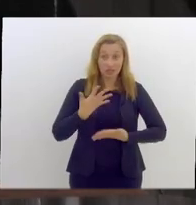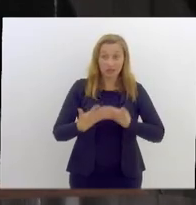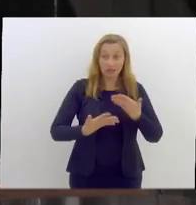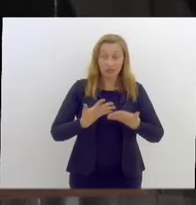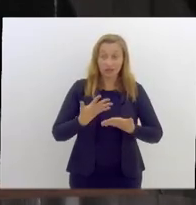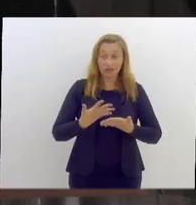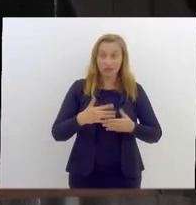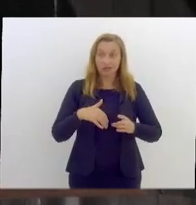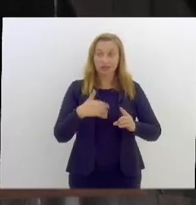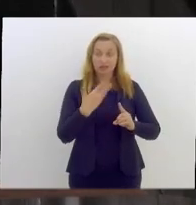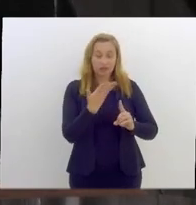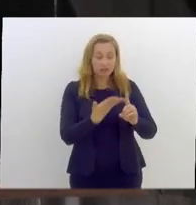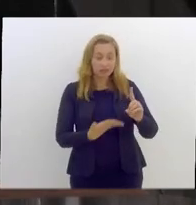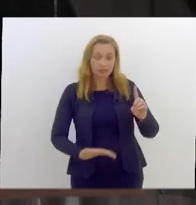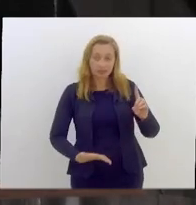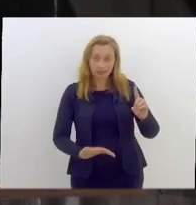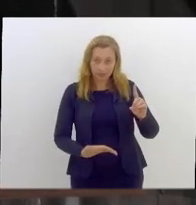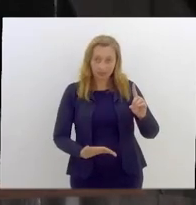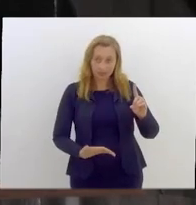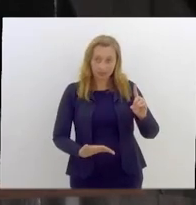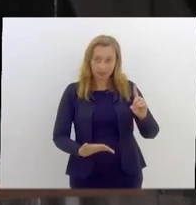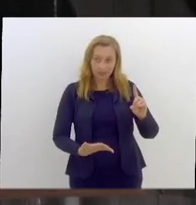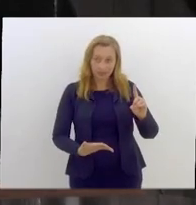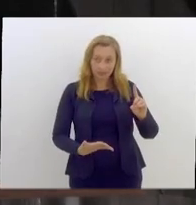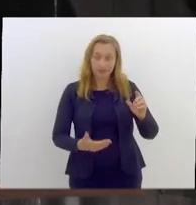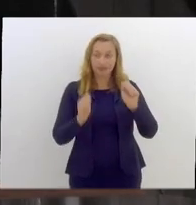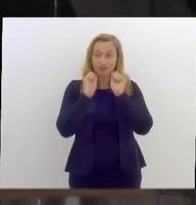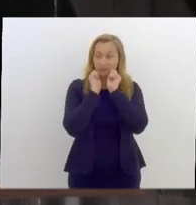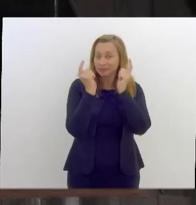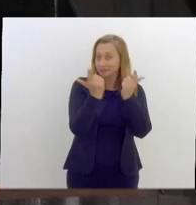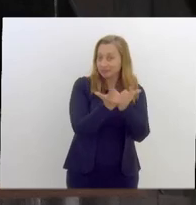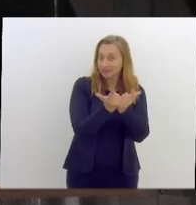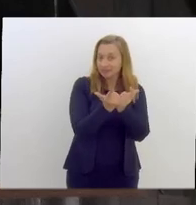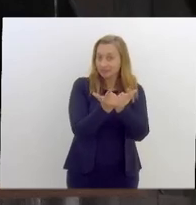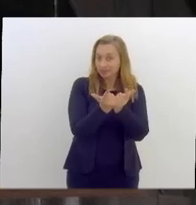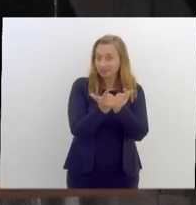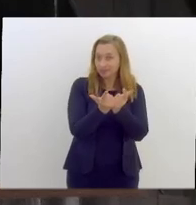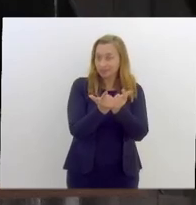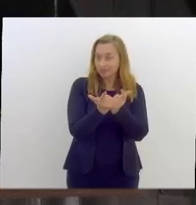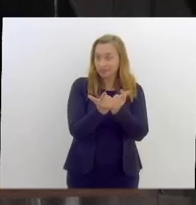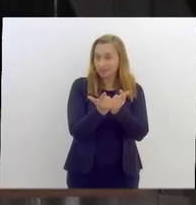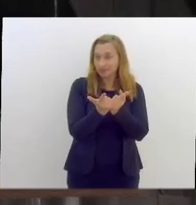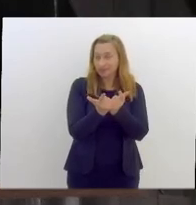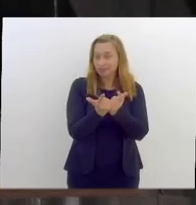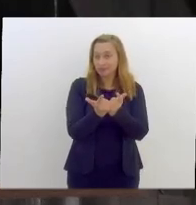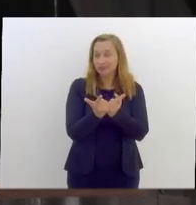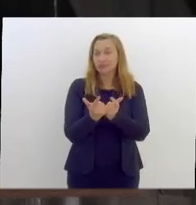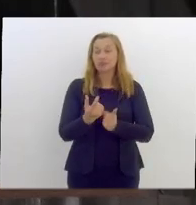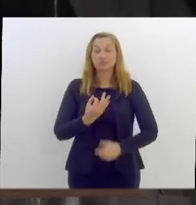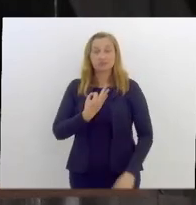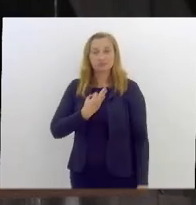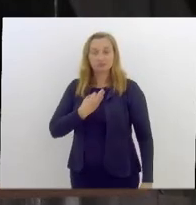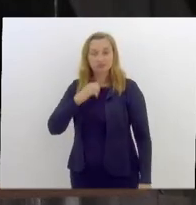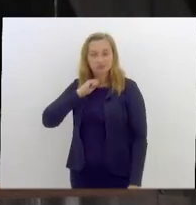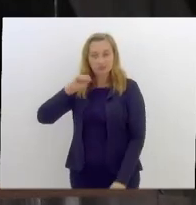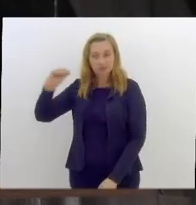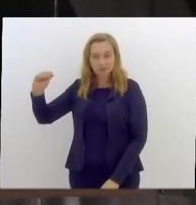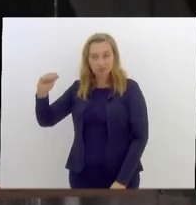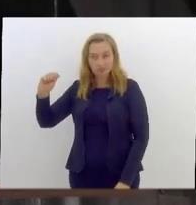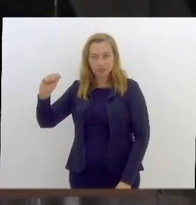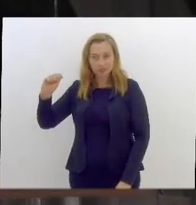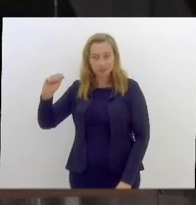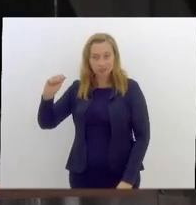as honrarias prestadas por esta ilustre Assembleia, com a imposição da Comenda Mérito Tiradentes e as moções